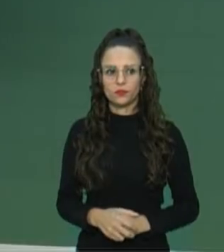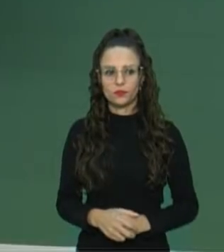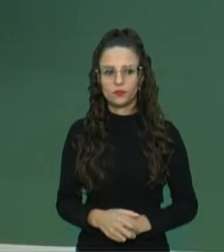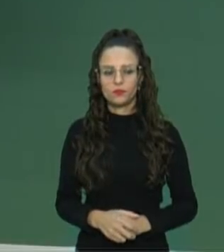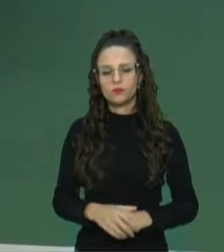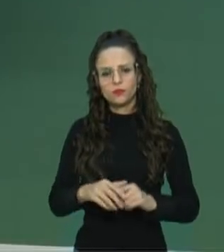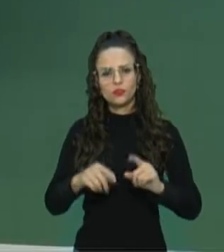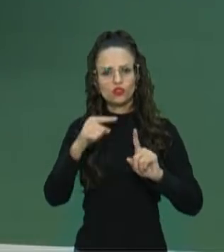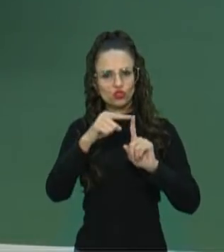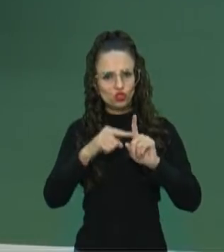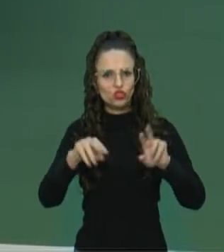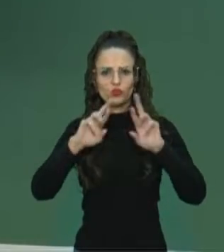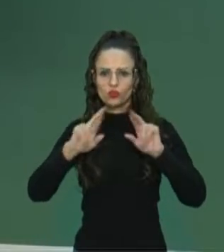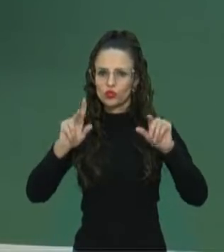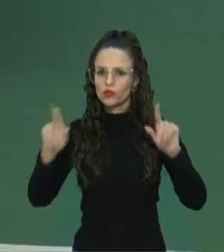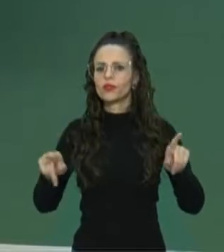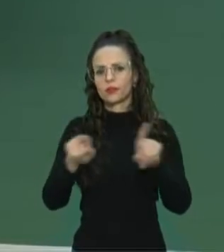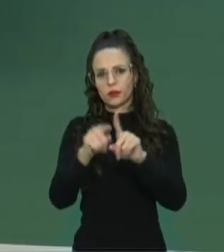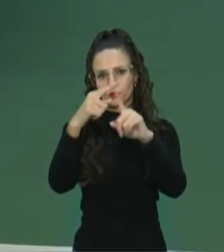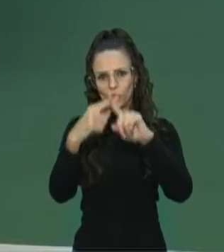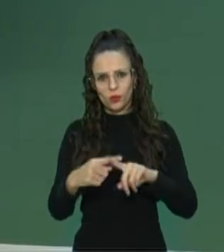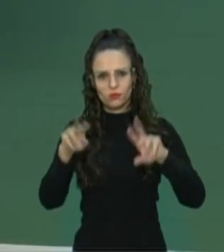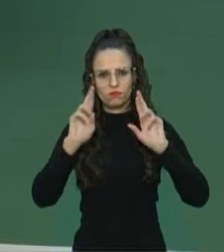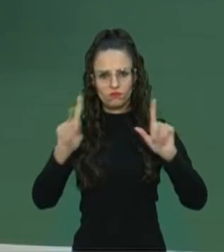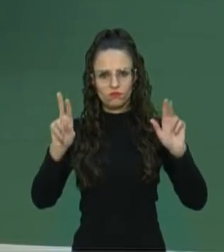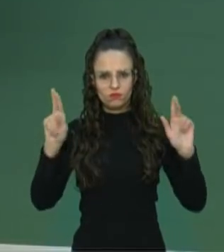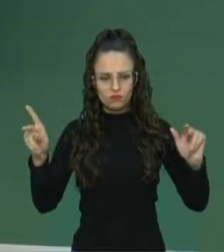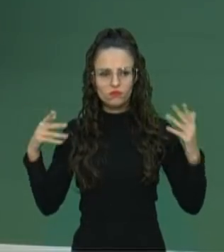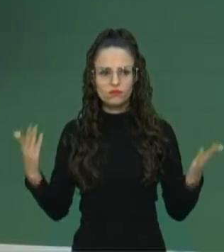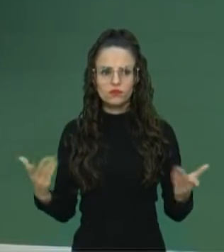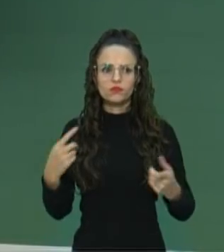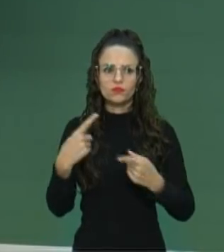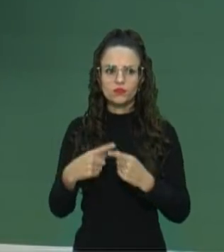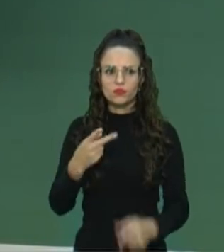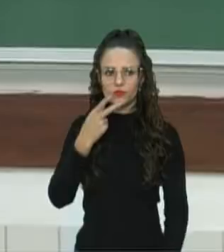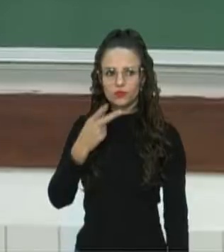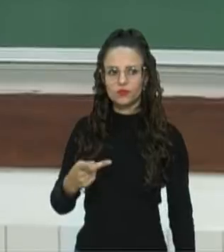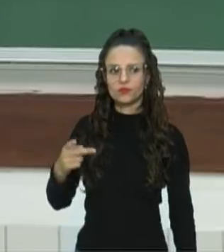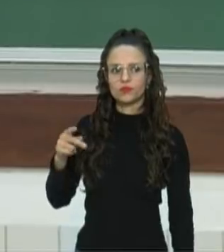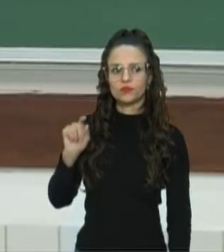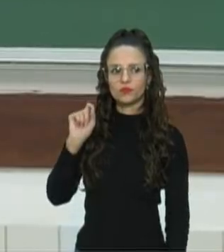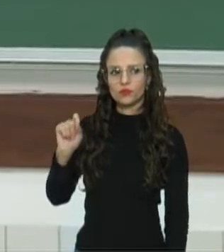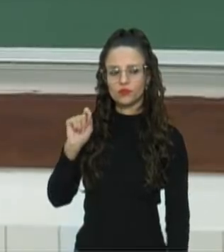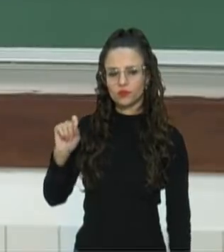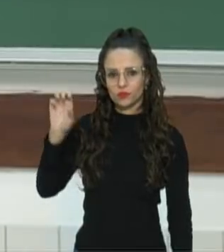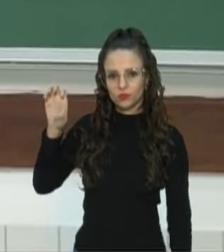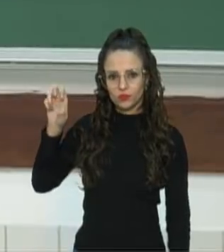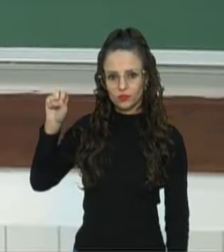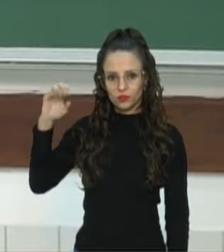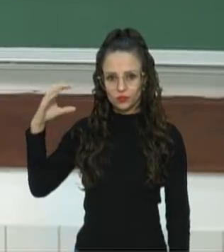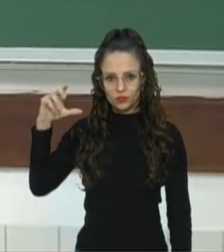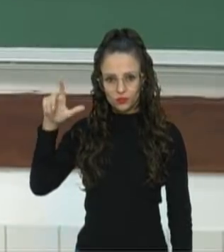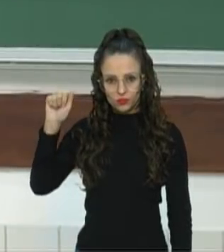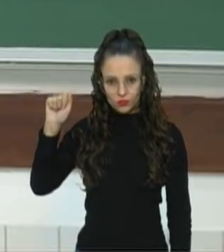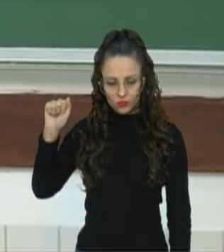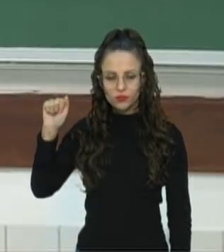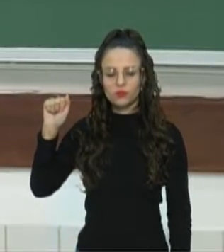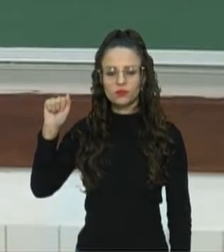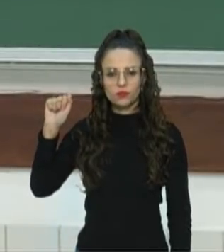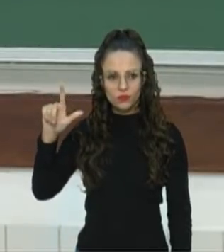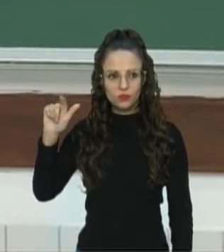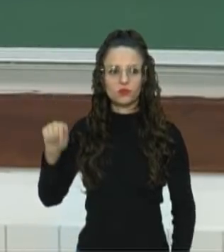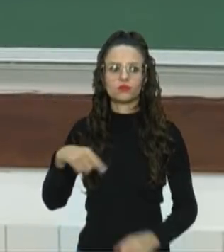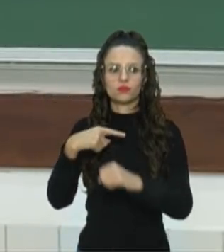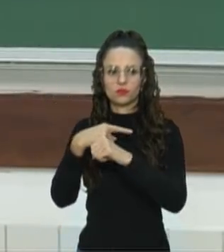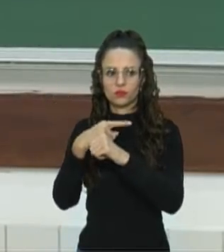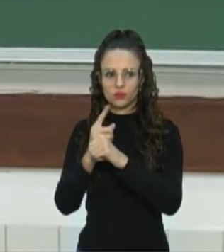de mapa de competições distintas. Então, por que eu falei lá quando eu falei da escala, né, e da utilização da bússola? Então, como vocês